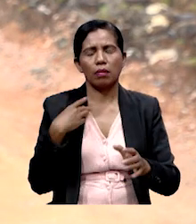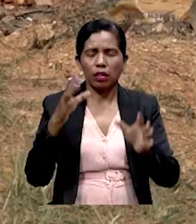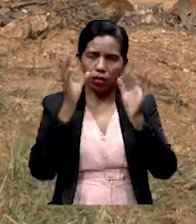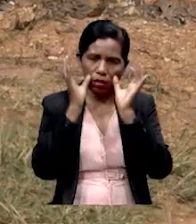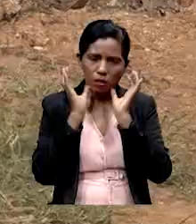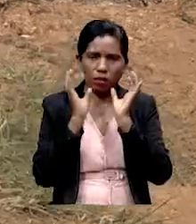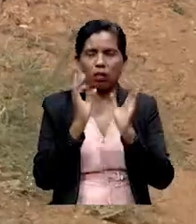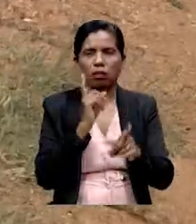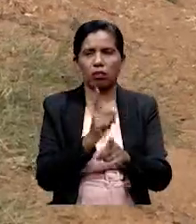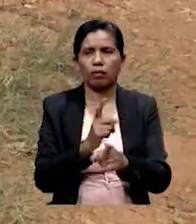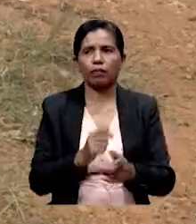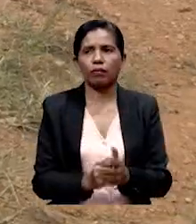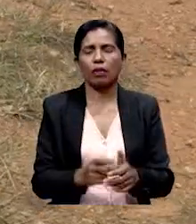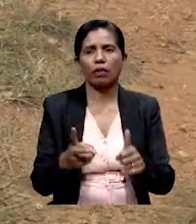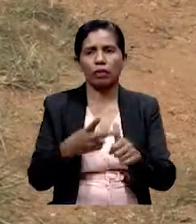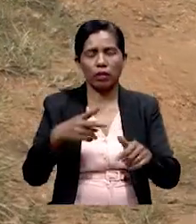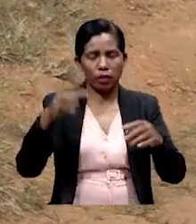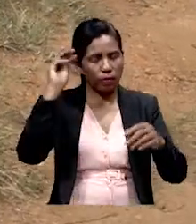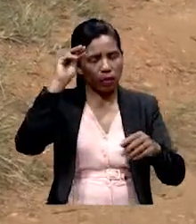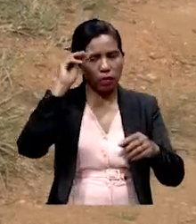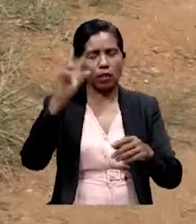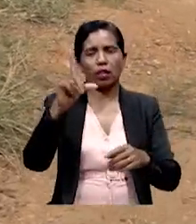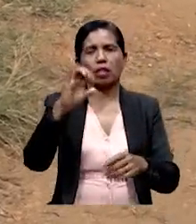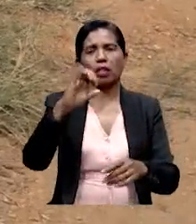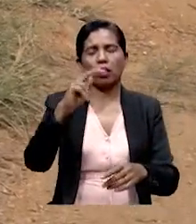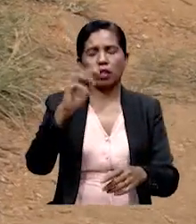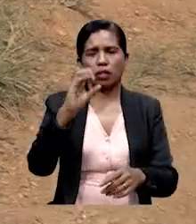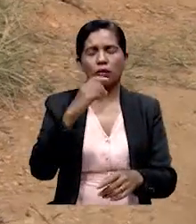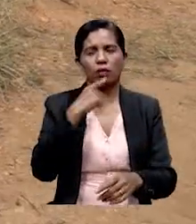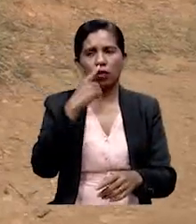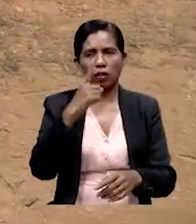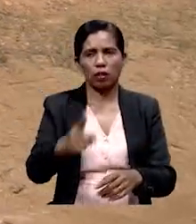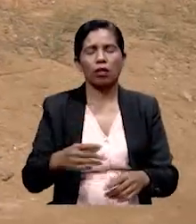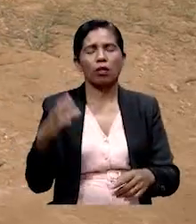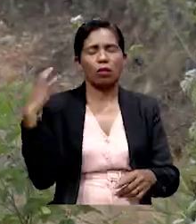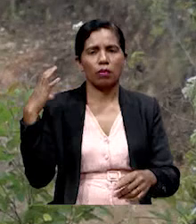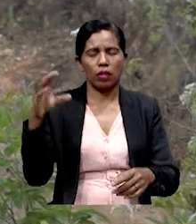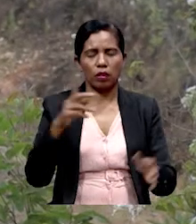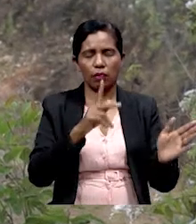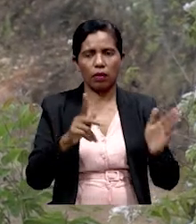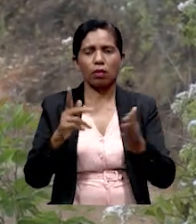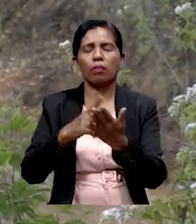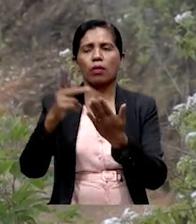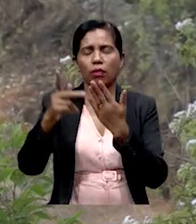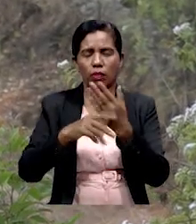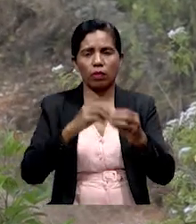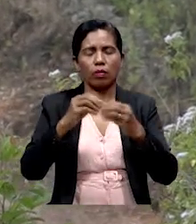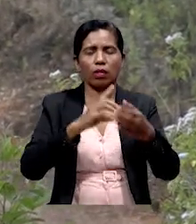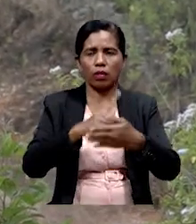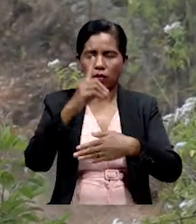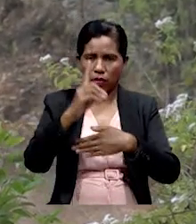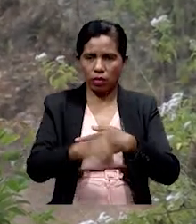nedi Vice Ministro Administração Estatal Lino de Jesus Torrejão Hateten competência ba plano no programa kona ba desenvolvimento